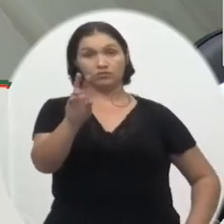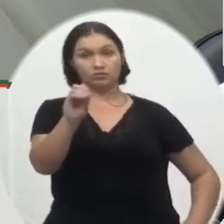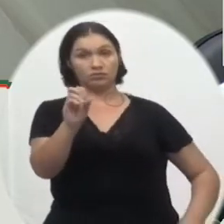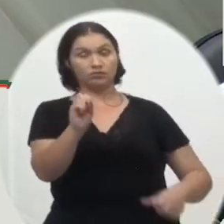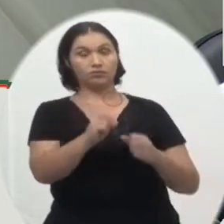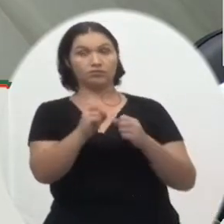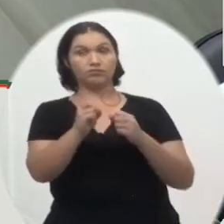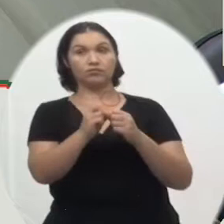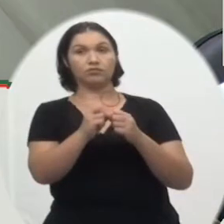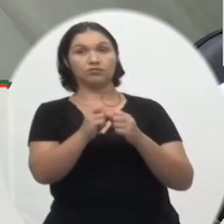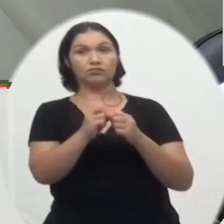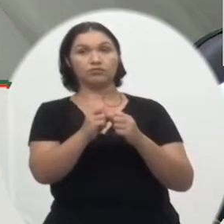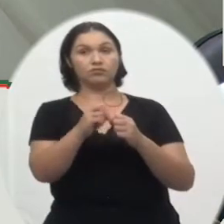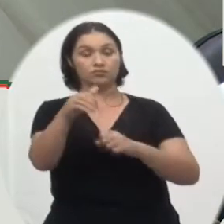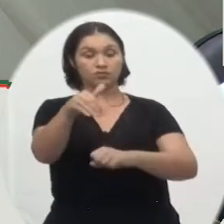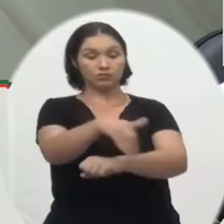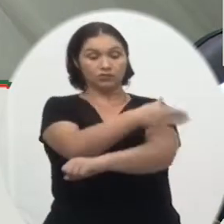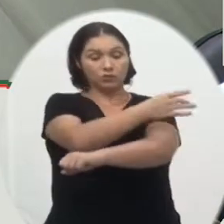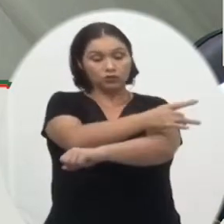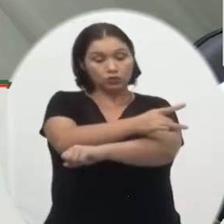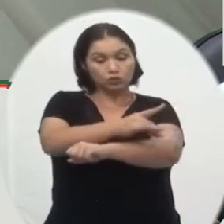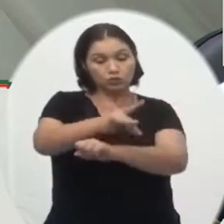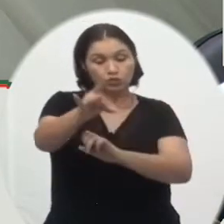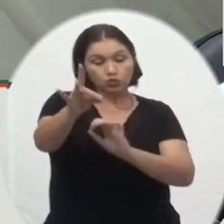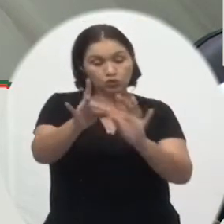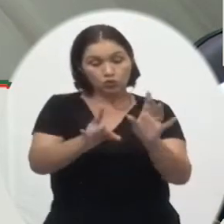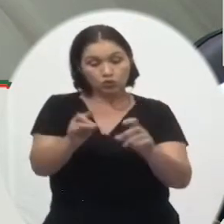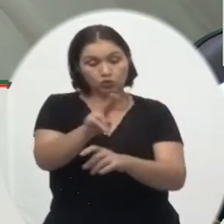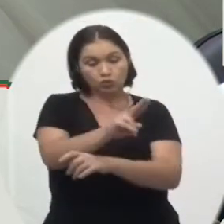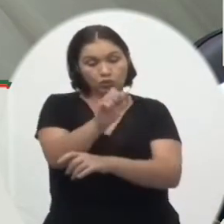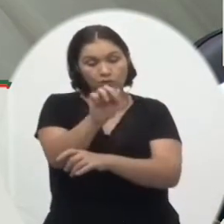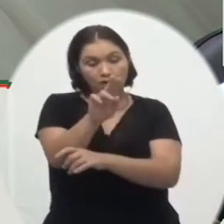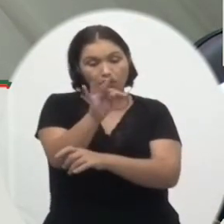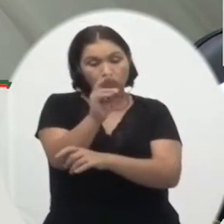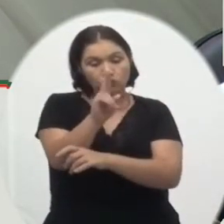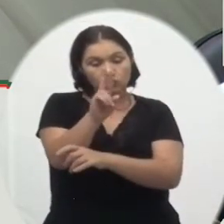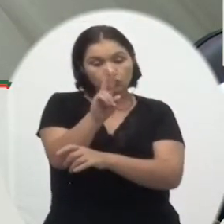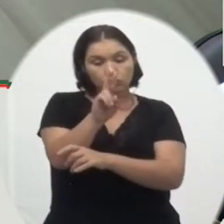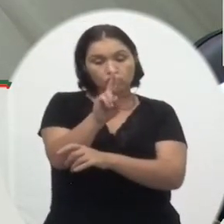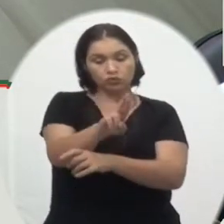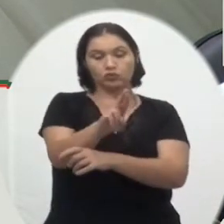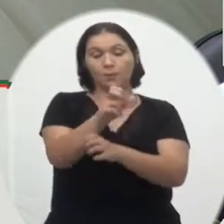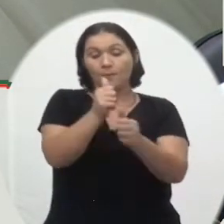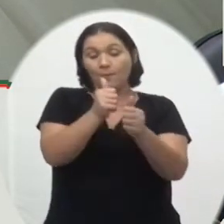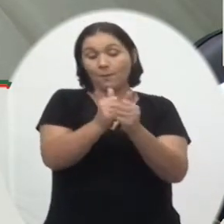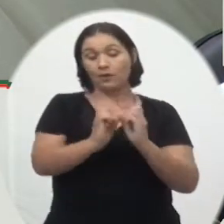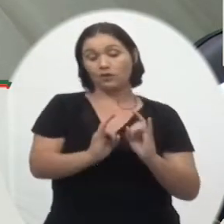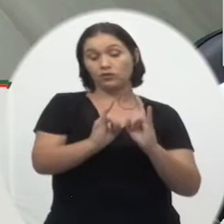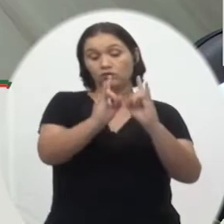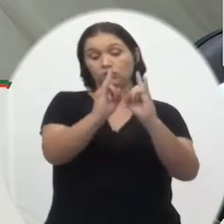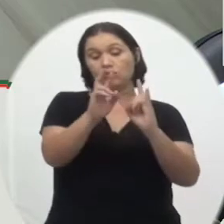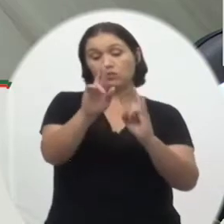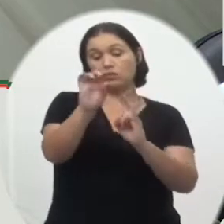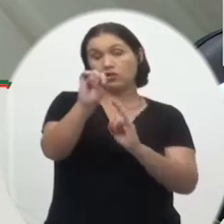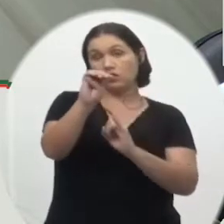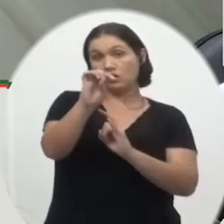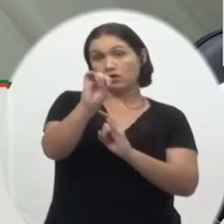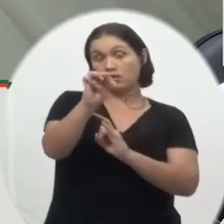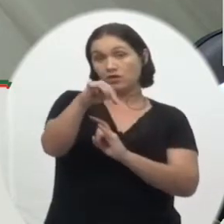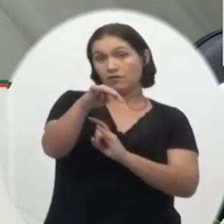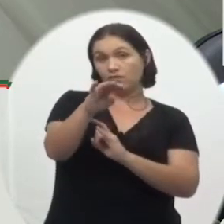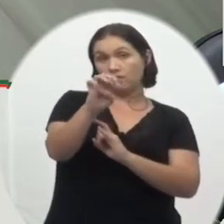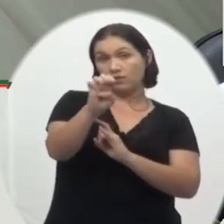Casagrande, assunto: reparos na pavimentação da rua Arthur Souza, de frente ao edifício Rimini,